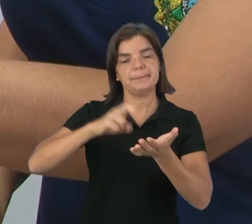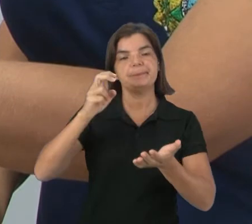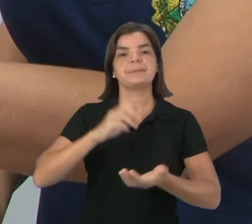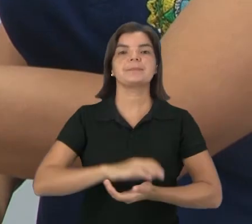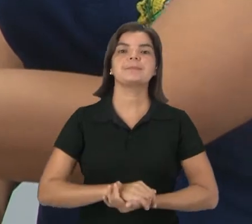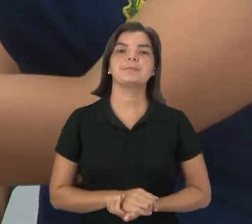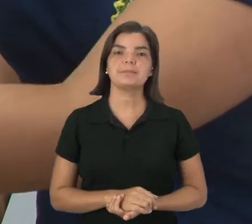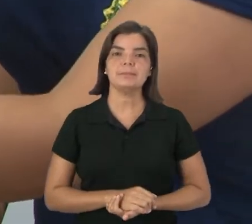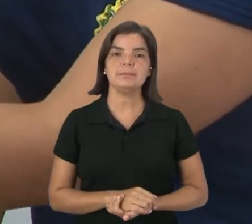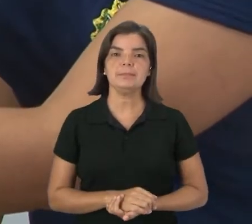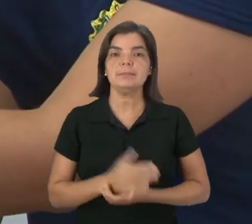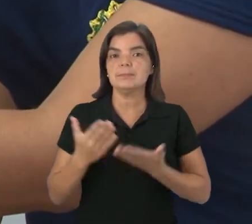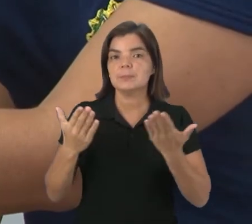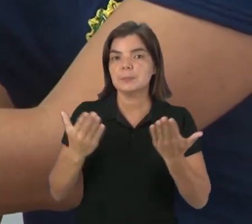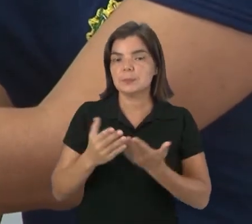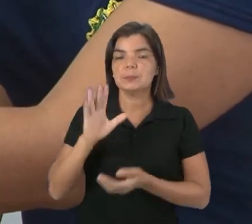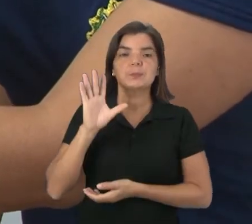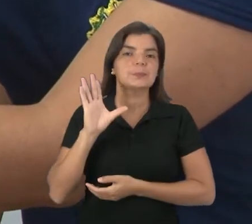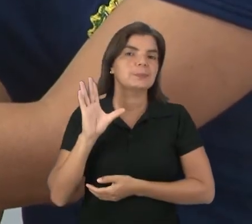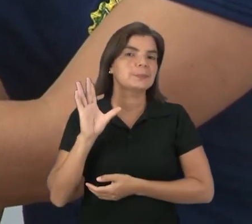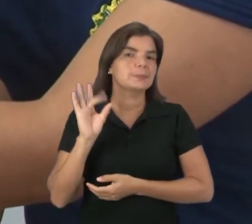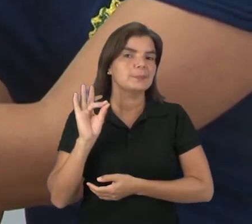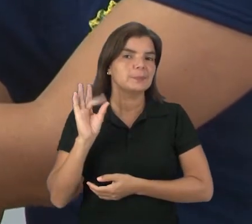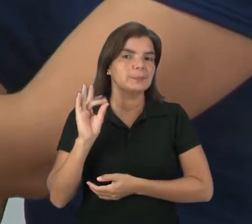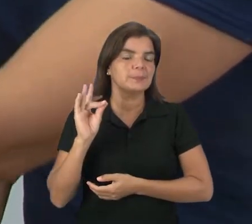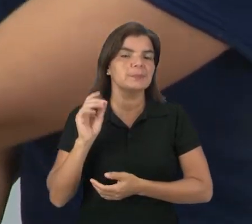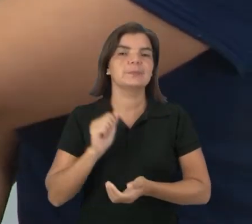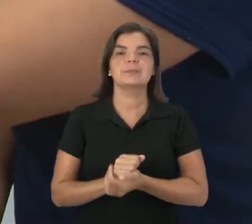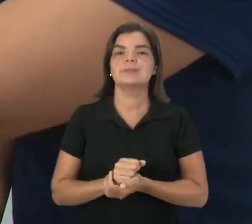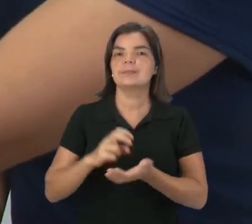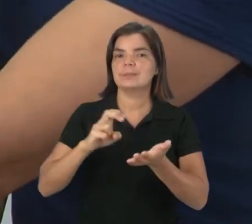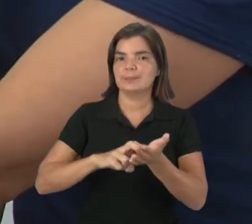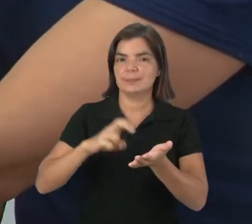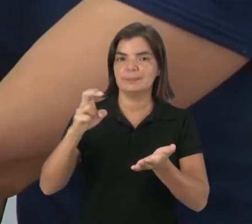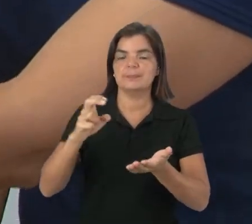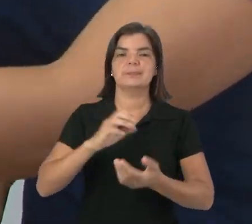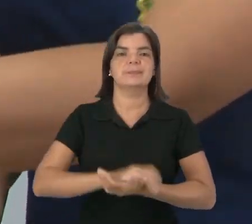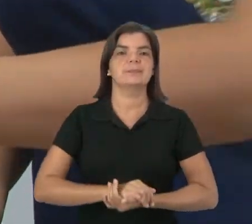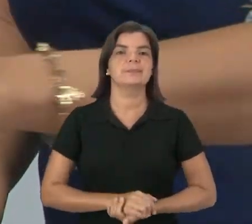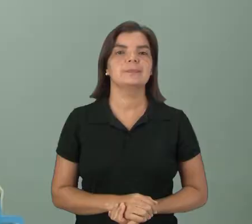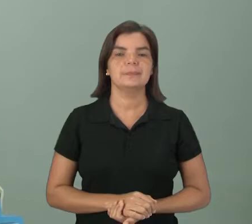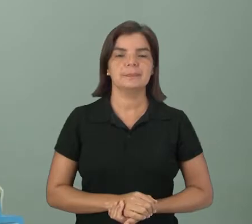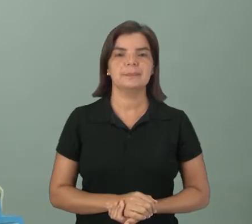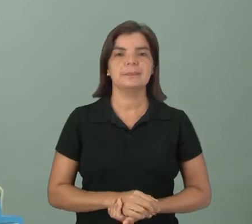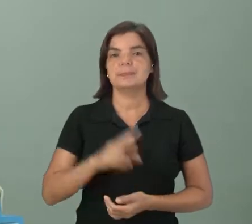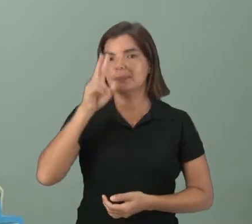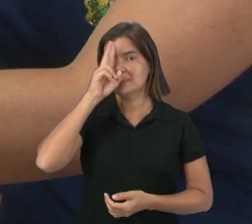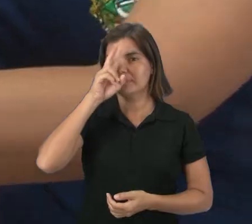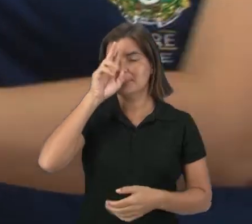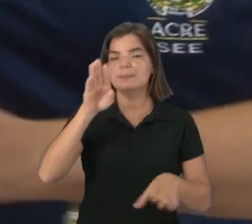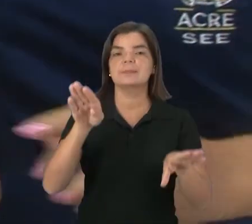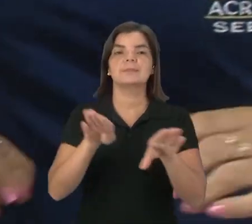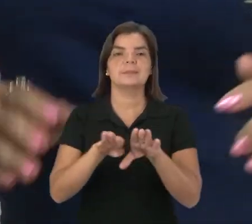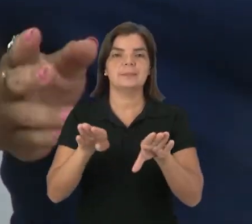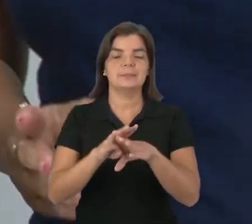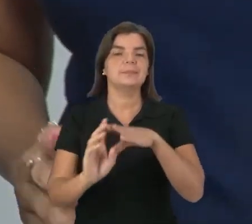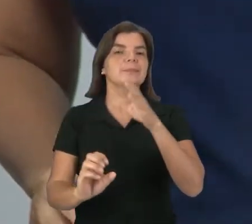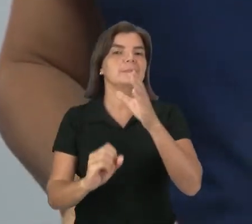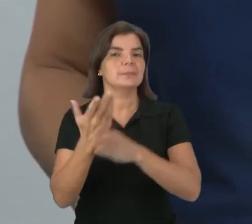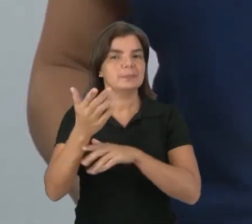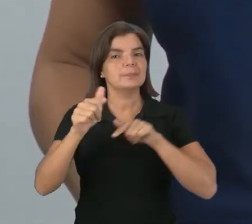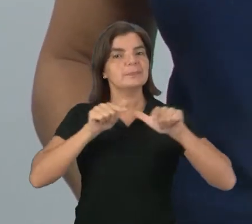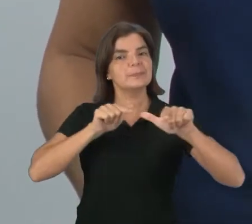durante o dia agora vamos colar essa aqui no período do dia certo Lembrando que ele também